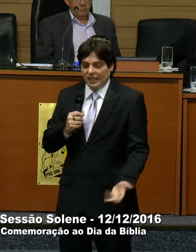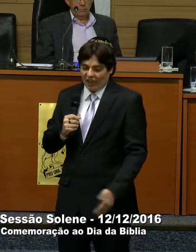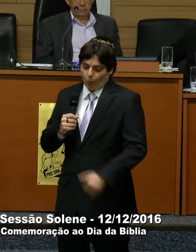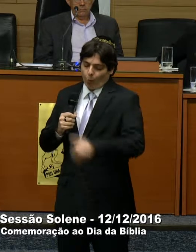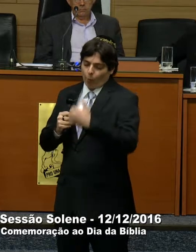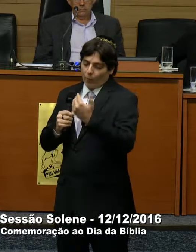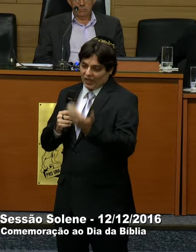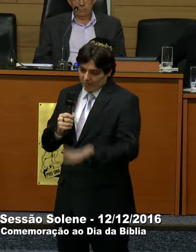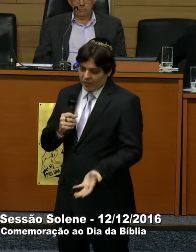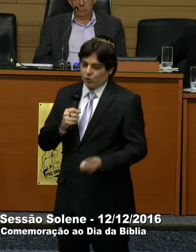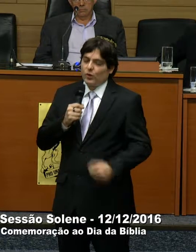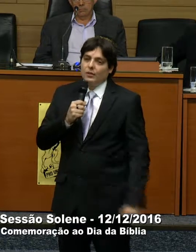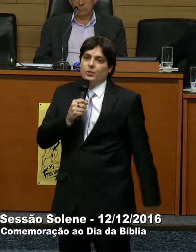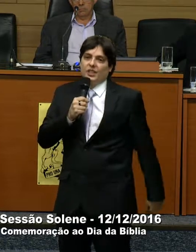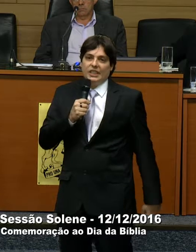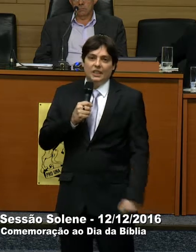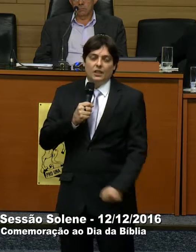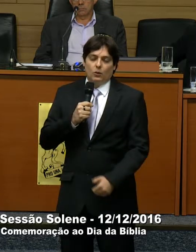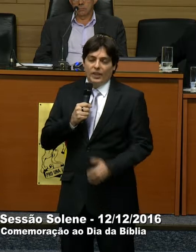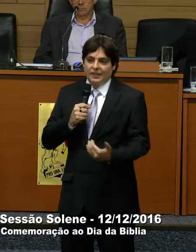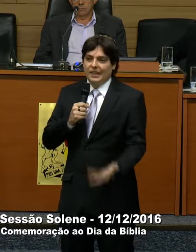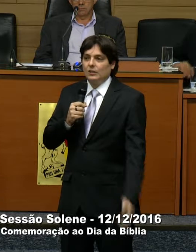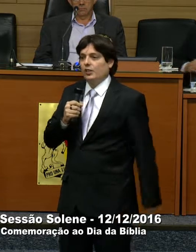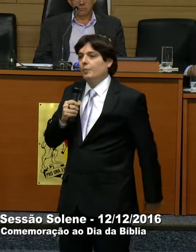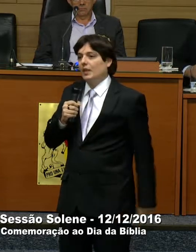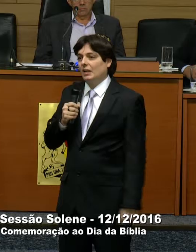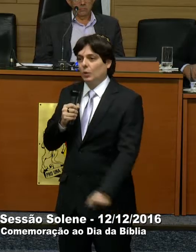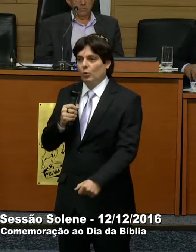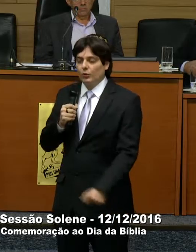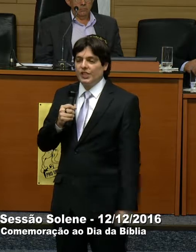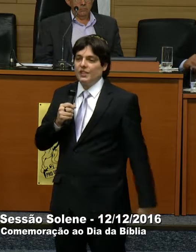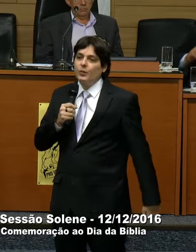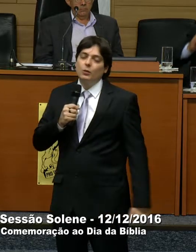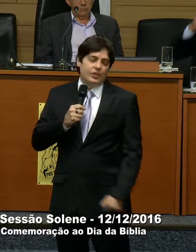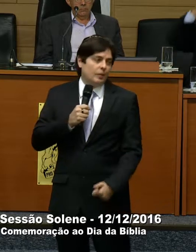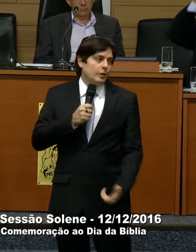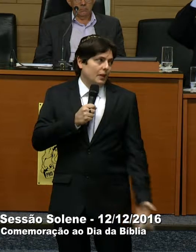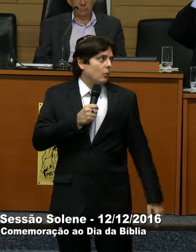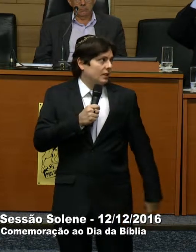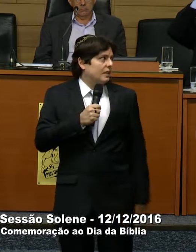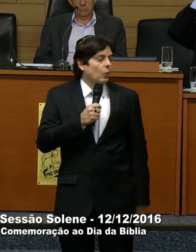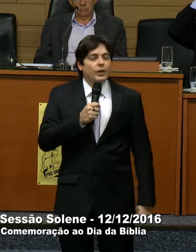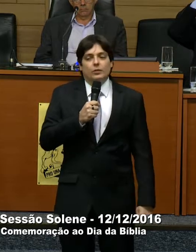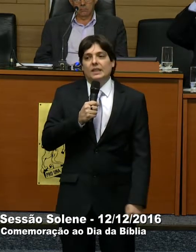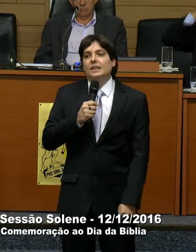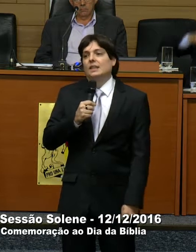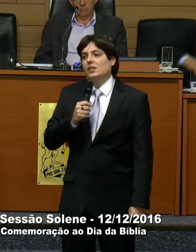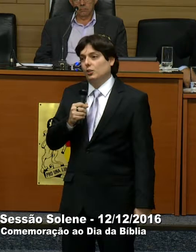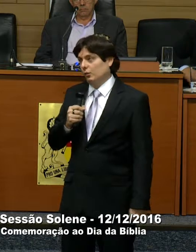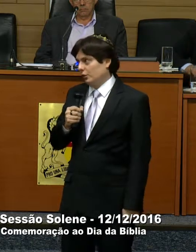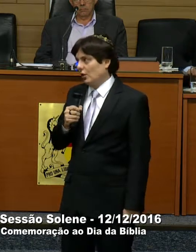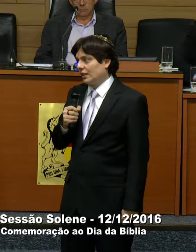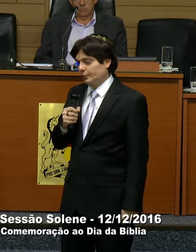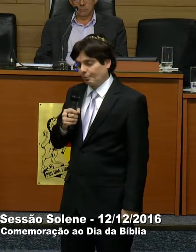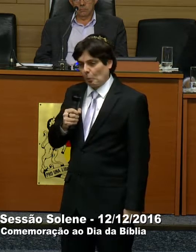vocês, o Antigo ou Velho Testamento. Né? Então, vai ser a primeira obra gratuita, né, totalmente